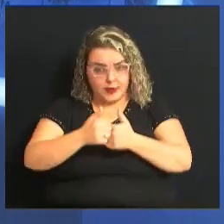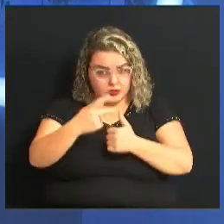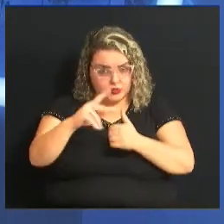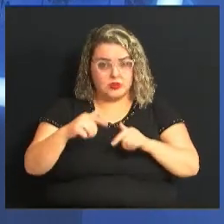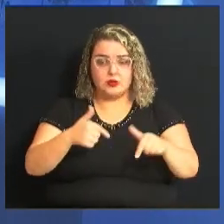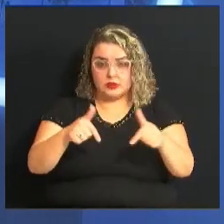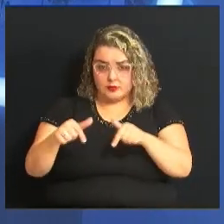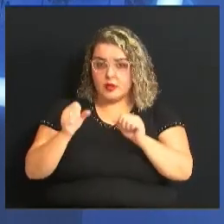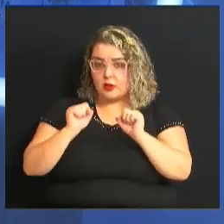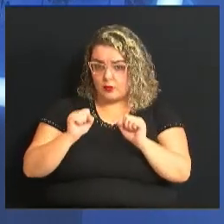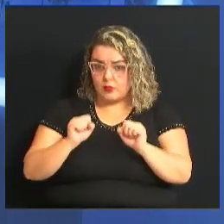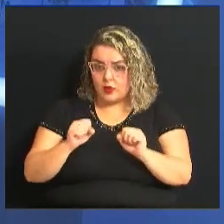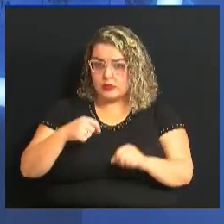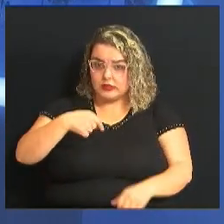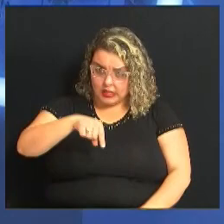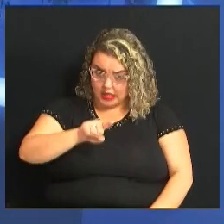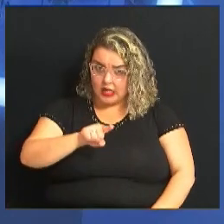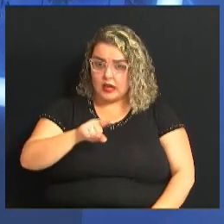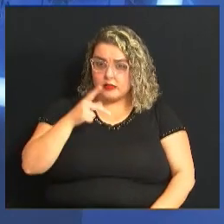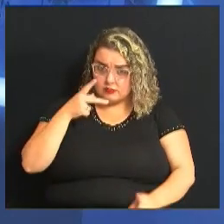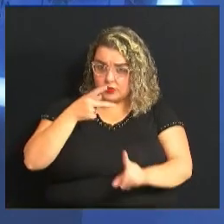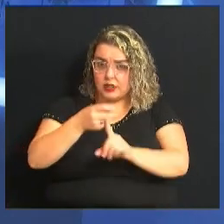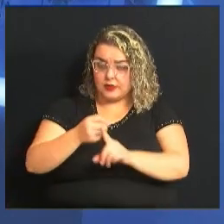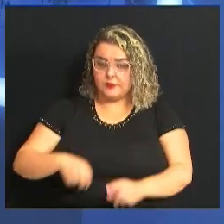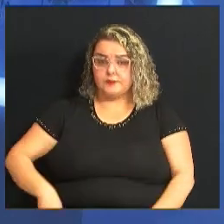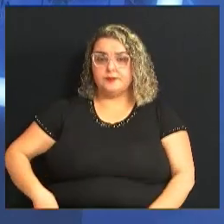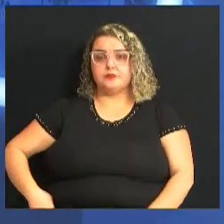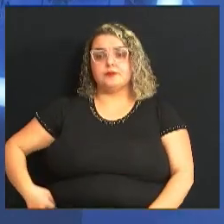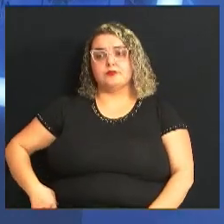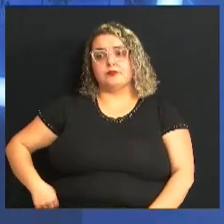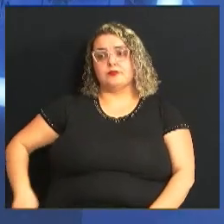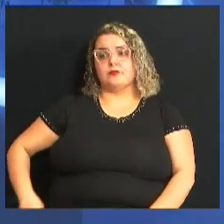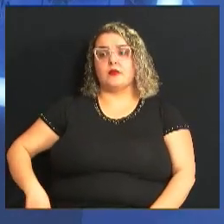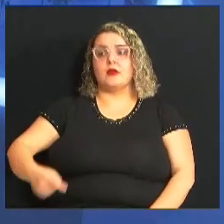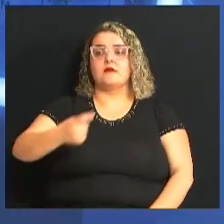você possa ir para se imunizar? É o